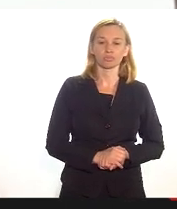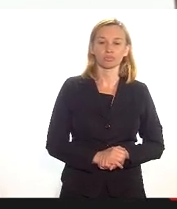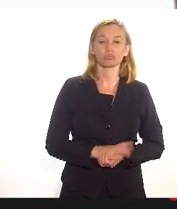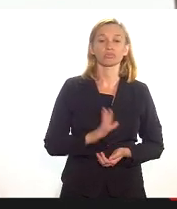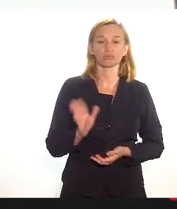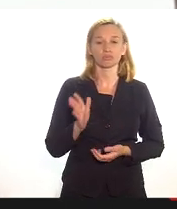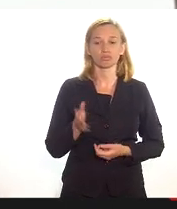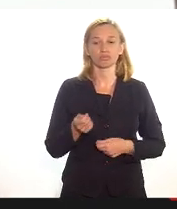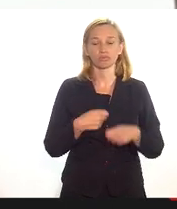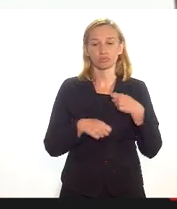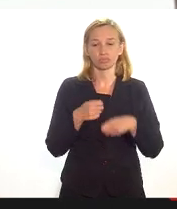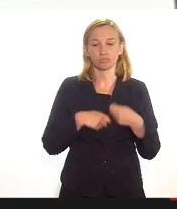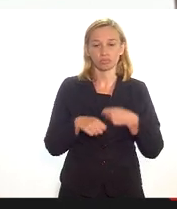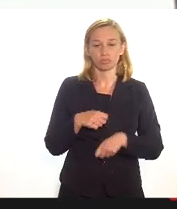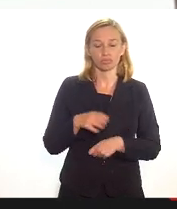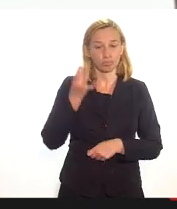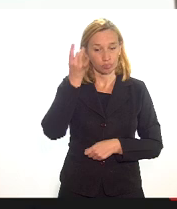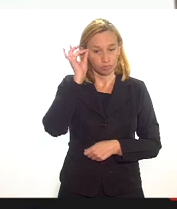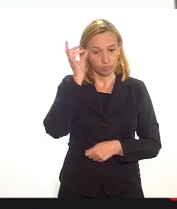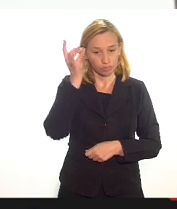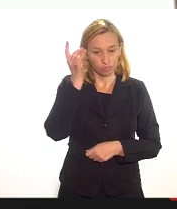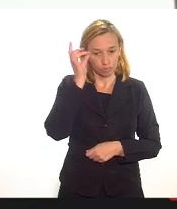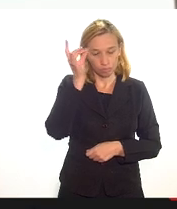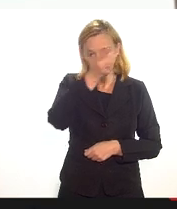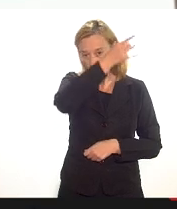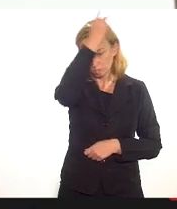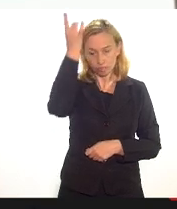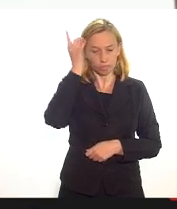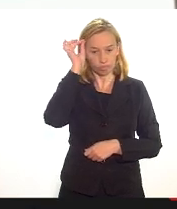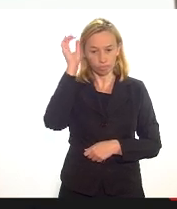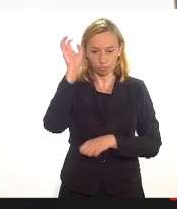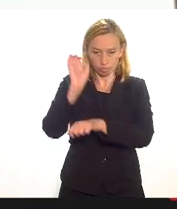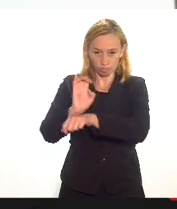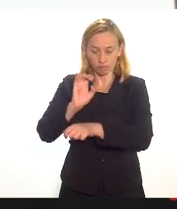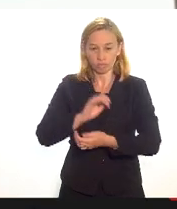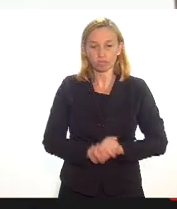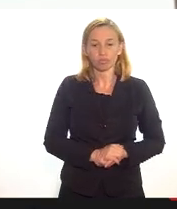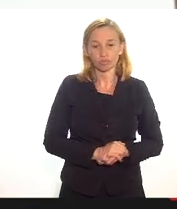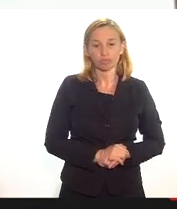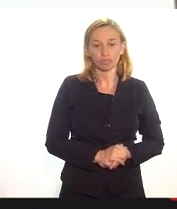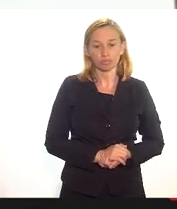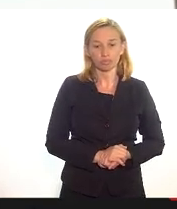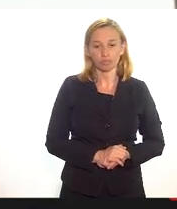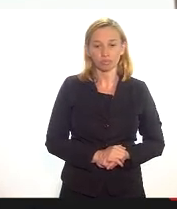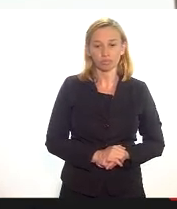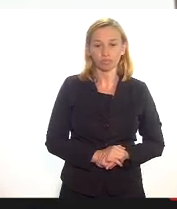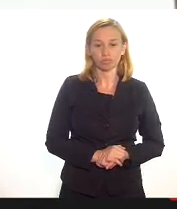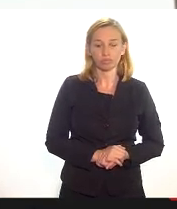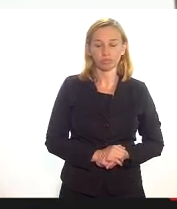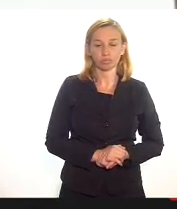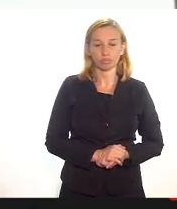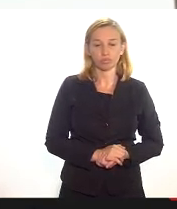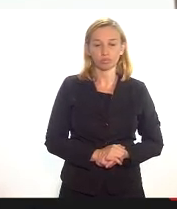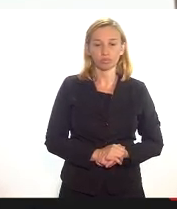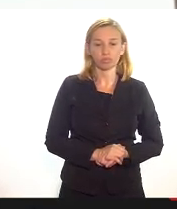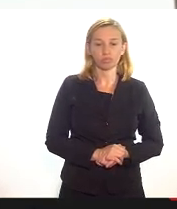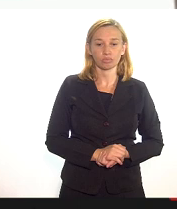sendo administrado pelo Espírito Santo. e o deve estar fazendo de forma